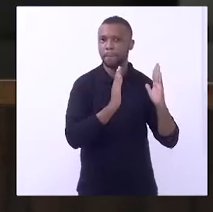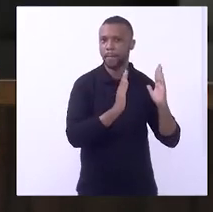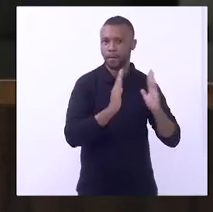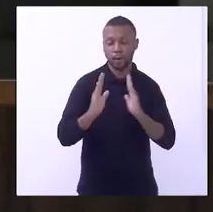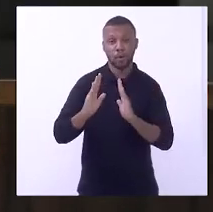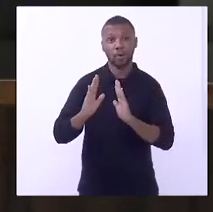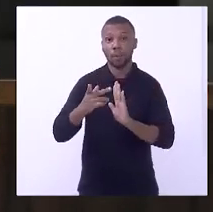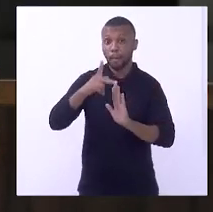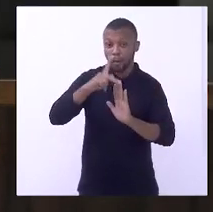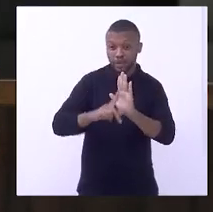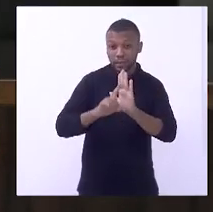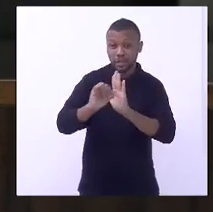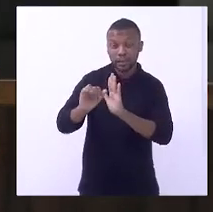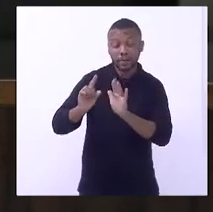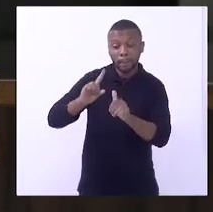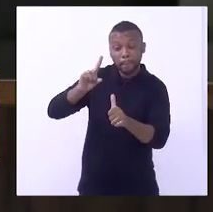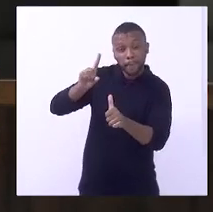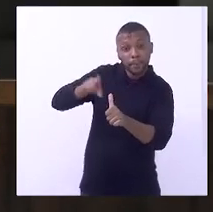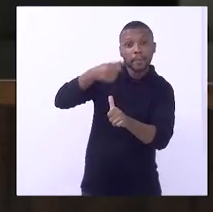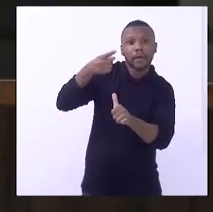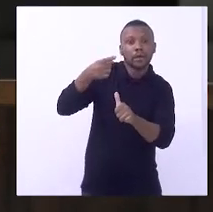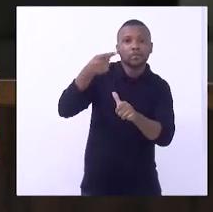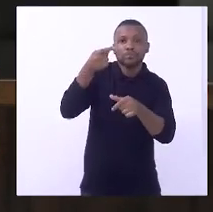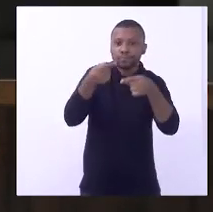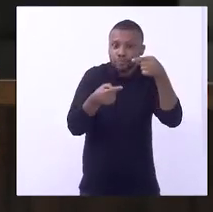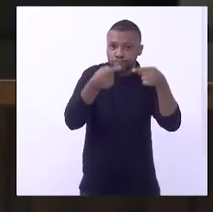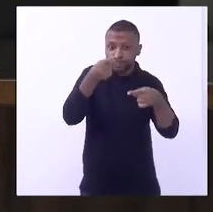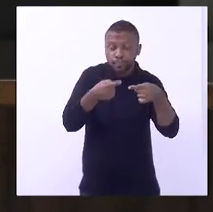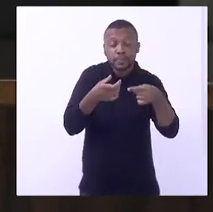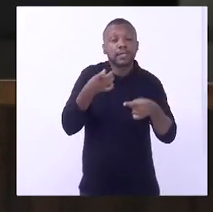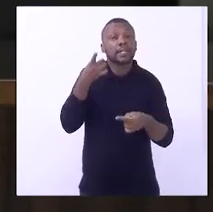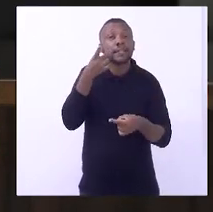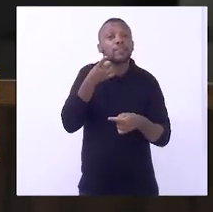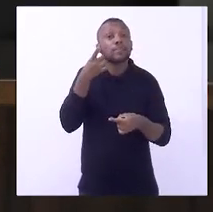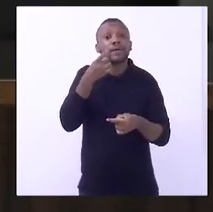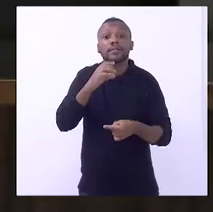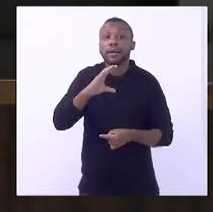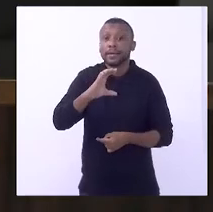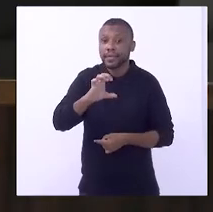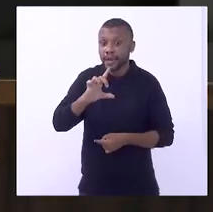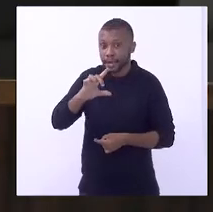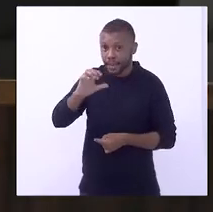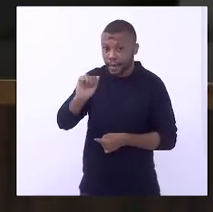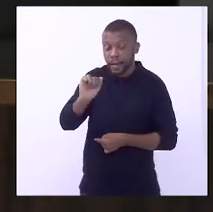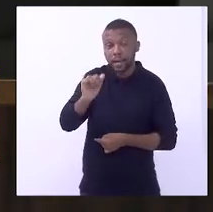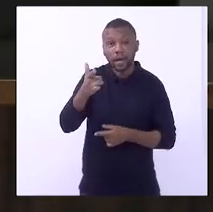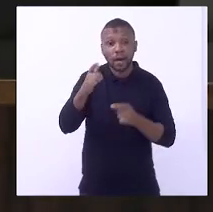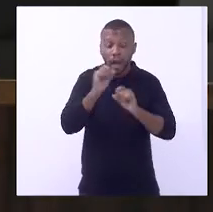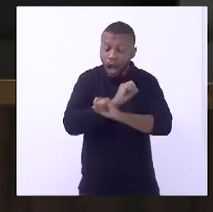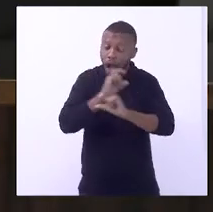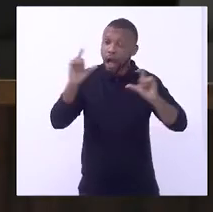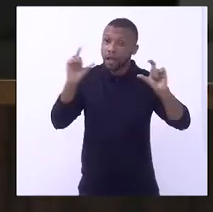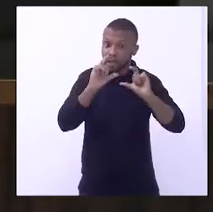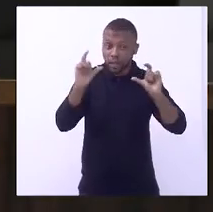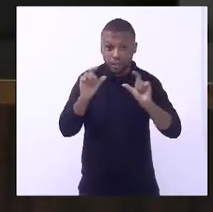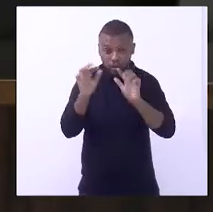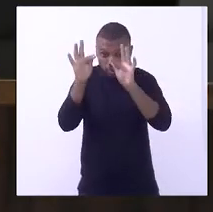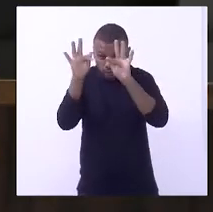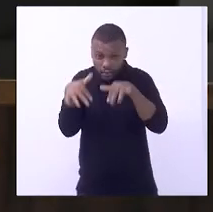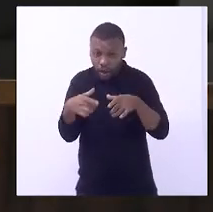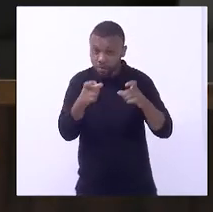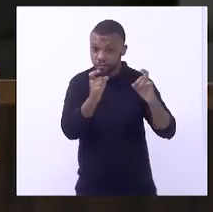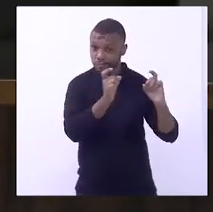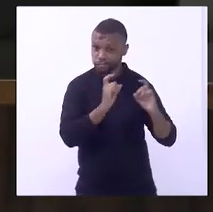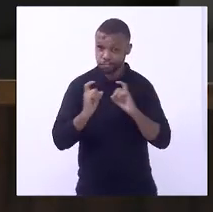Tem um projeto que é o primeiro da pauta da deputada Célia. Então, chamar a atenção que eu vou voltar ao final das sessões